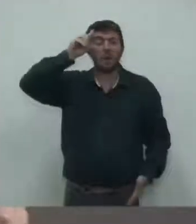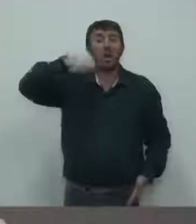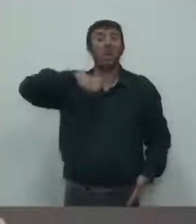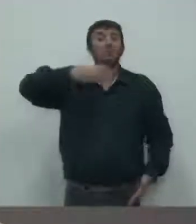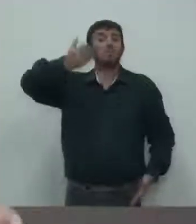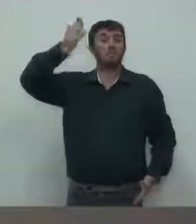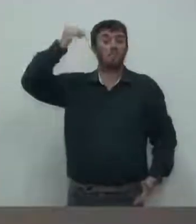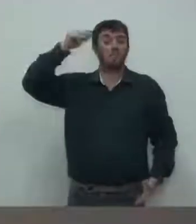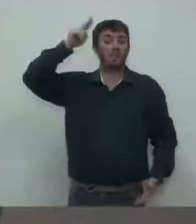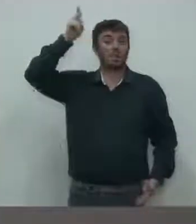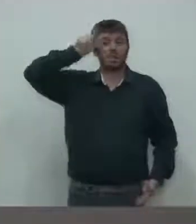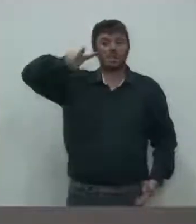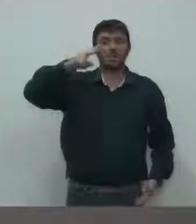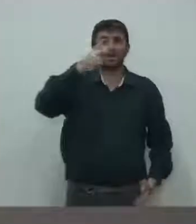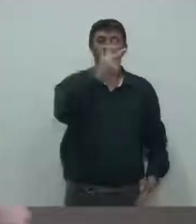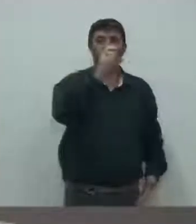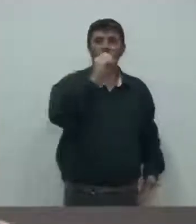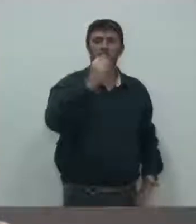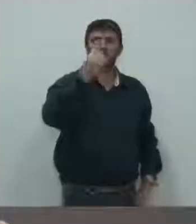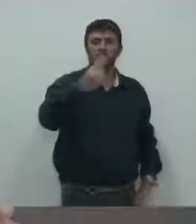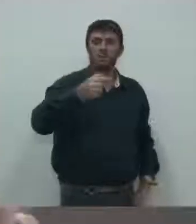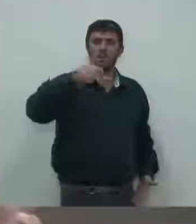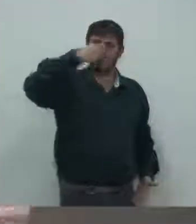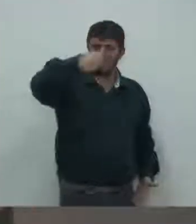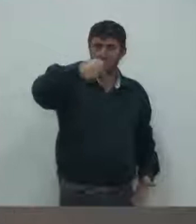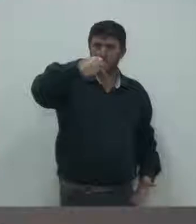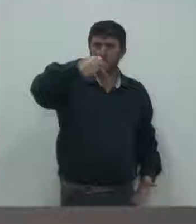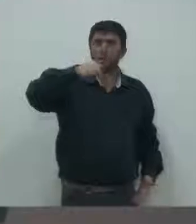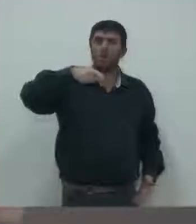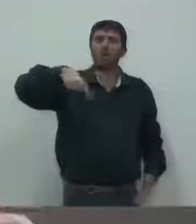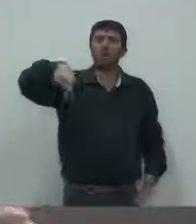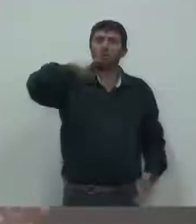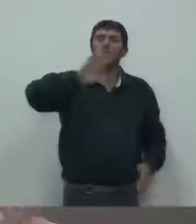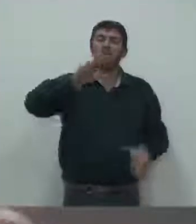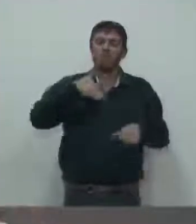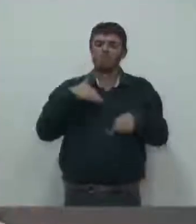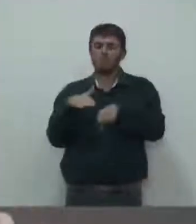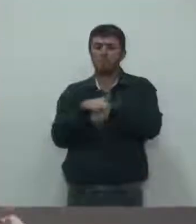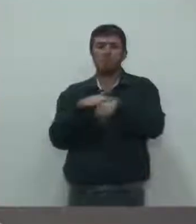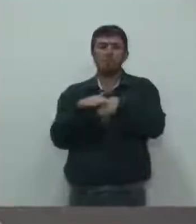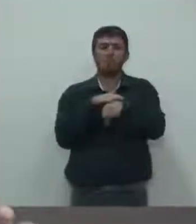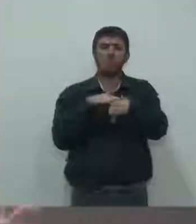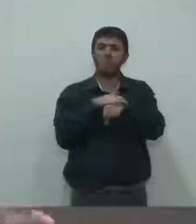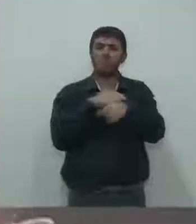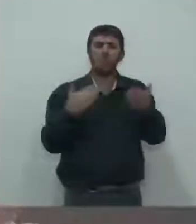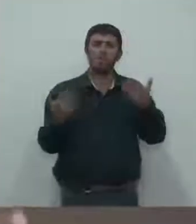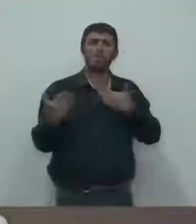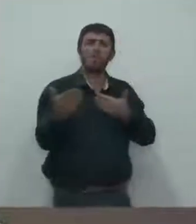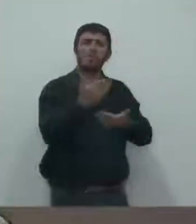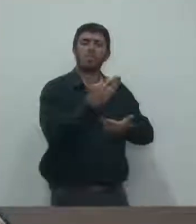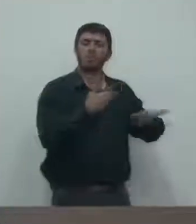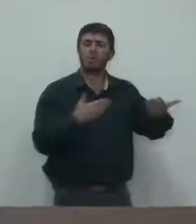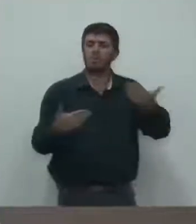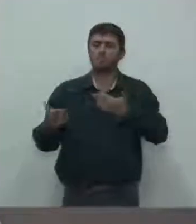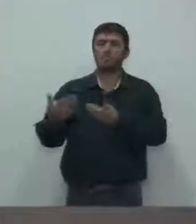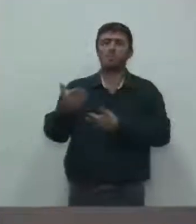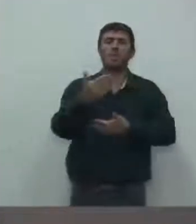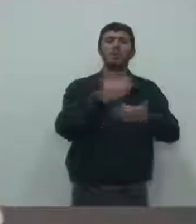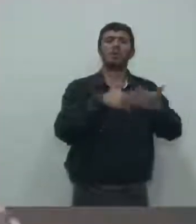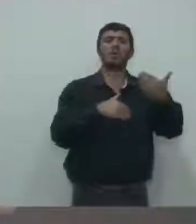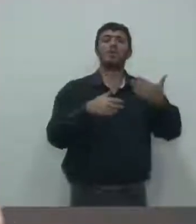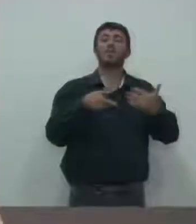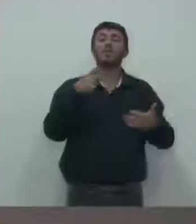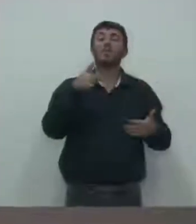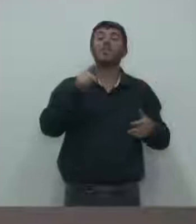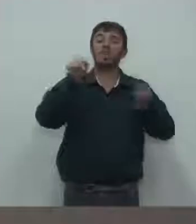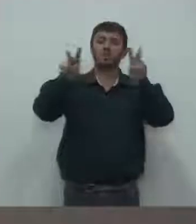2017, vocês já fizeram uma ação, e até a gente teve uma roda de conversa, não é? Naquela época, já falando um pouquinho da questão da surdez,